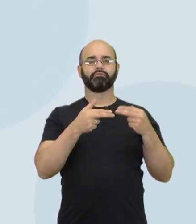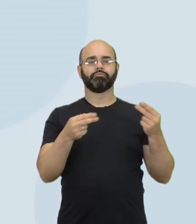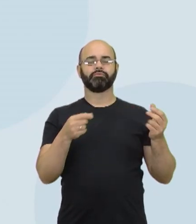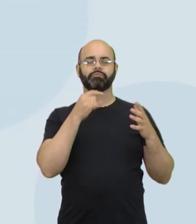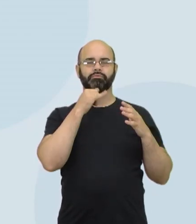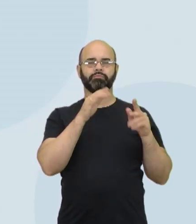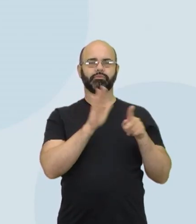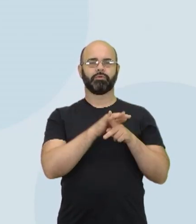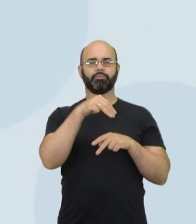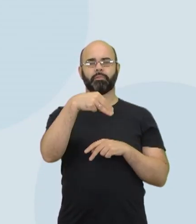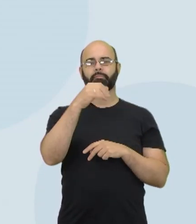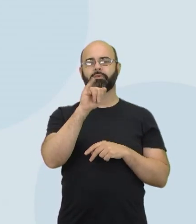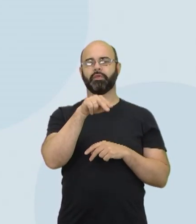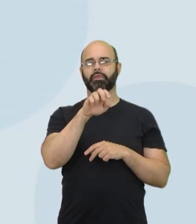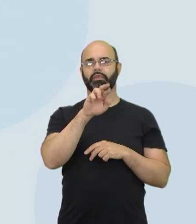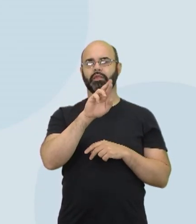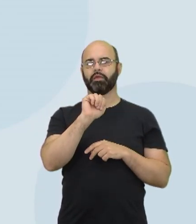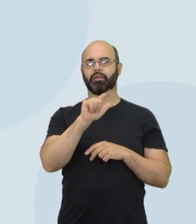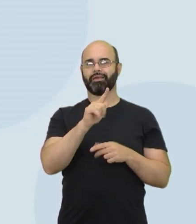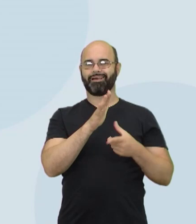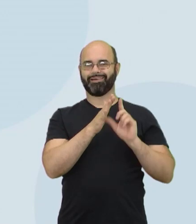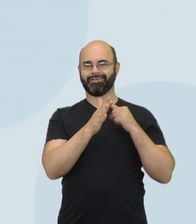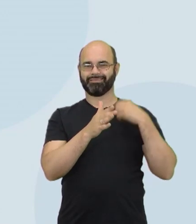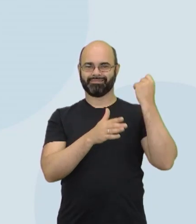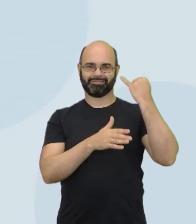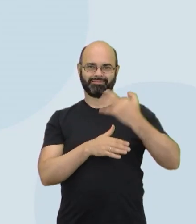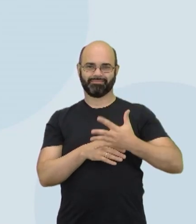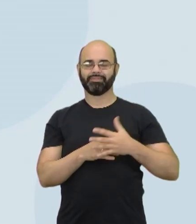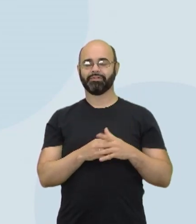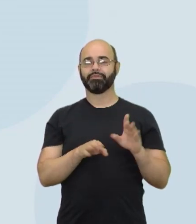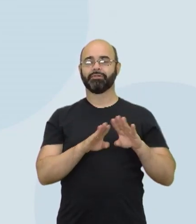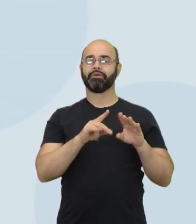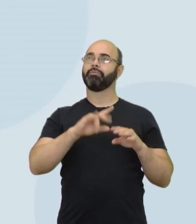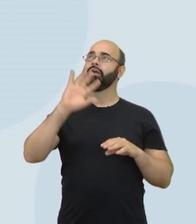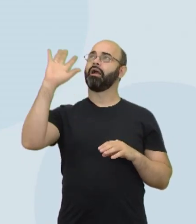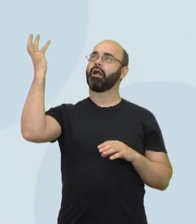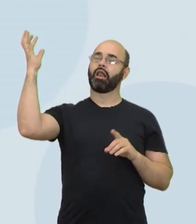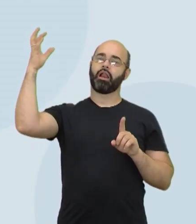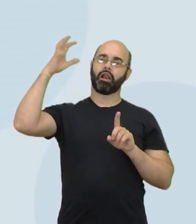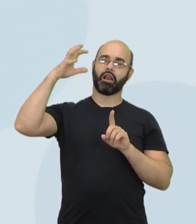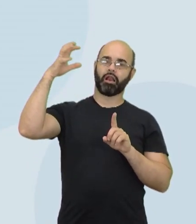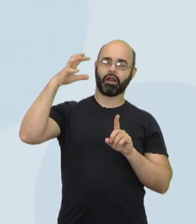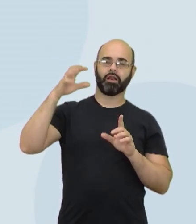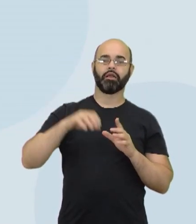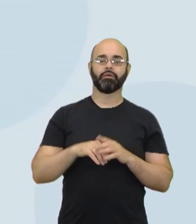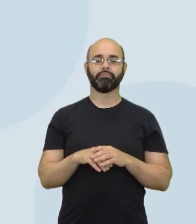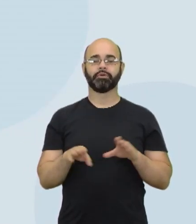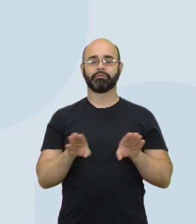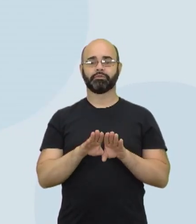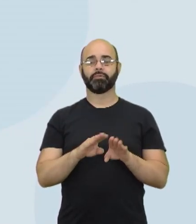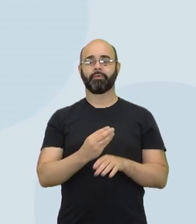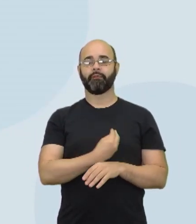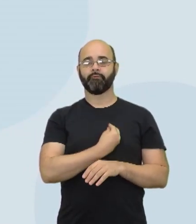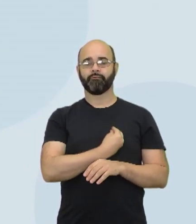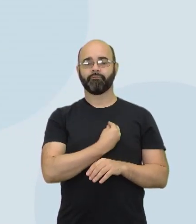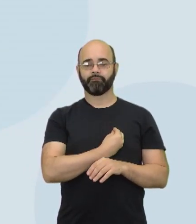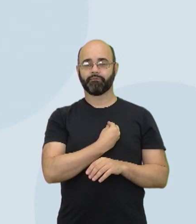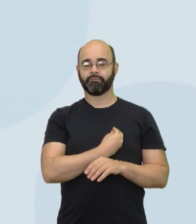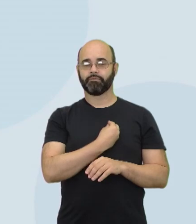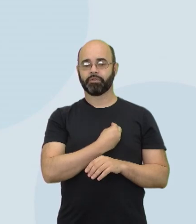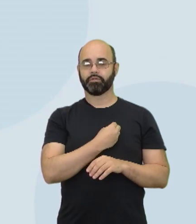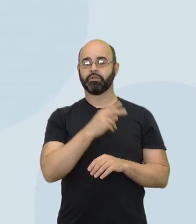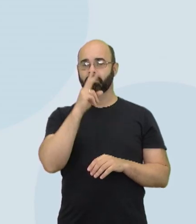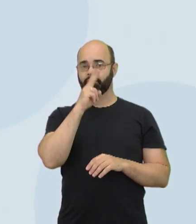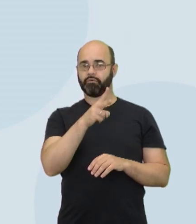como eu falei lá anteriormente. Tem uma influência do clima e alta atividade biológica, né? Aí, uma